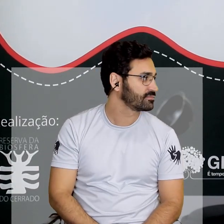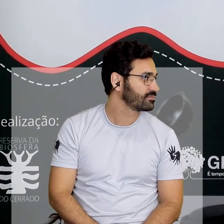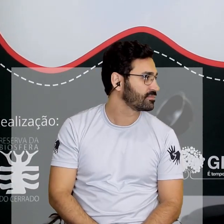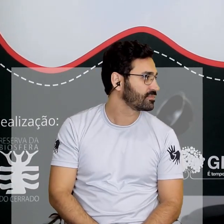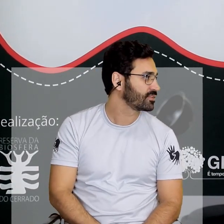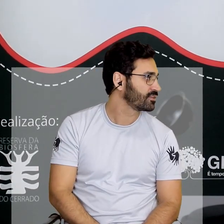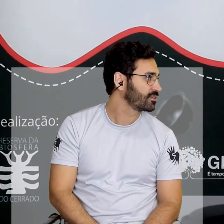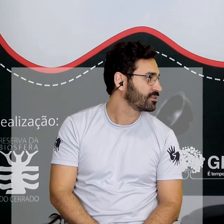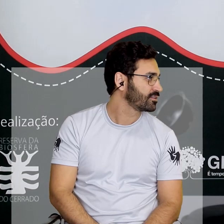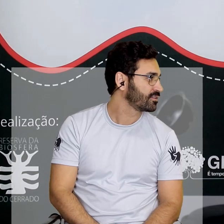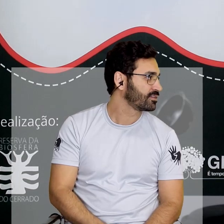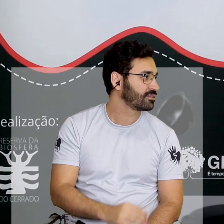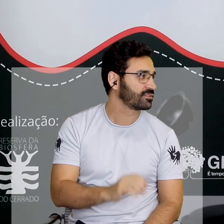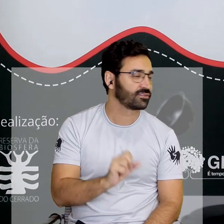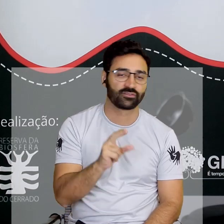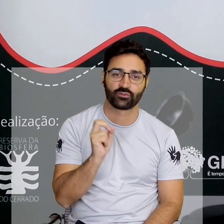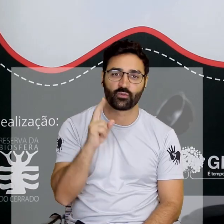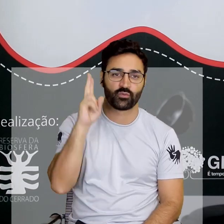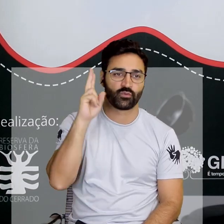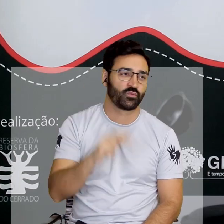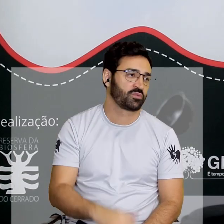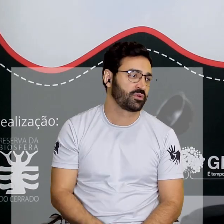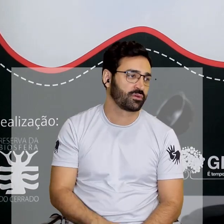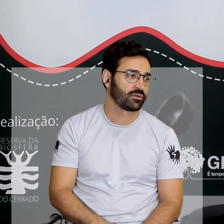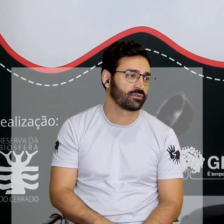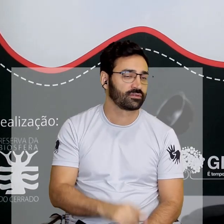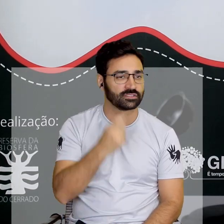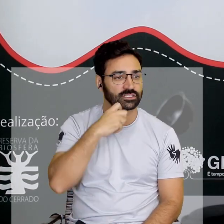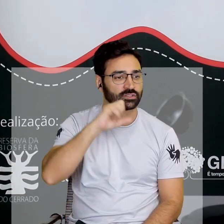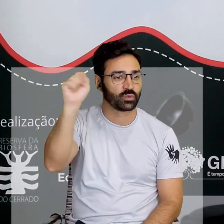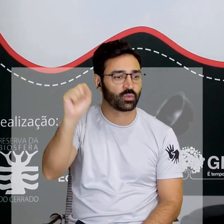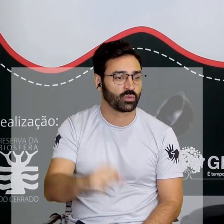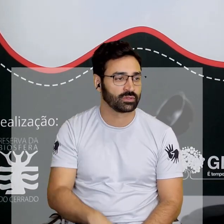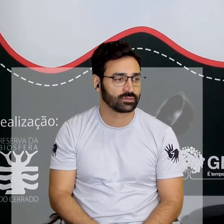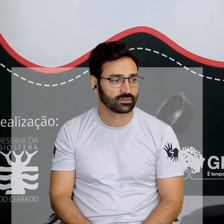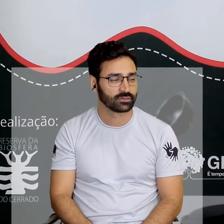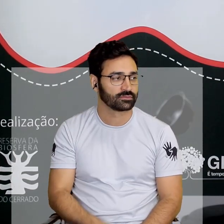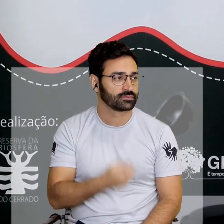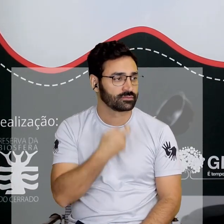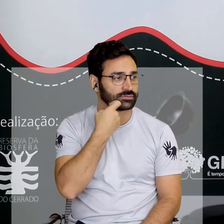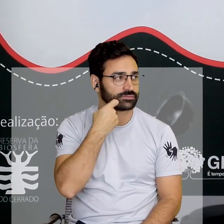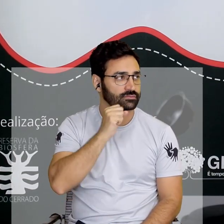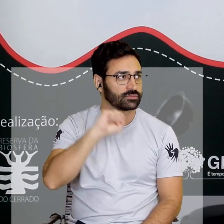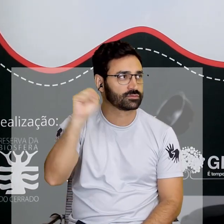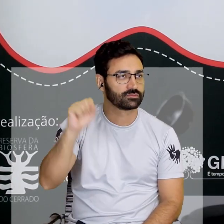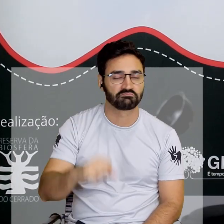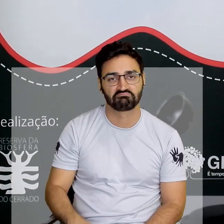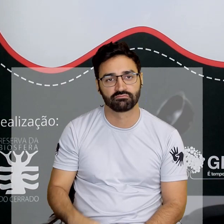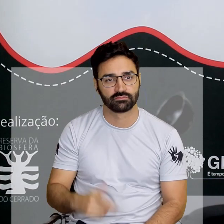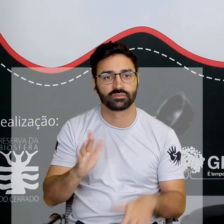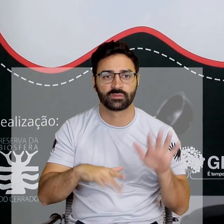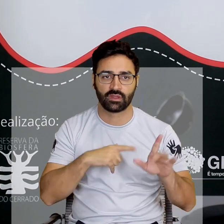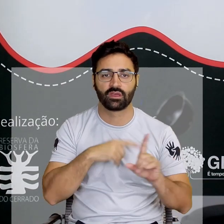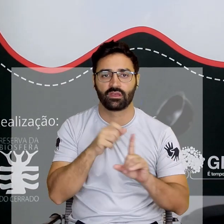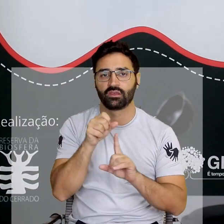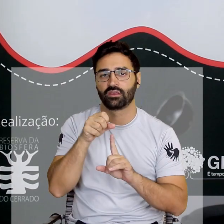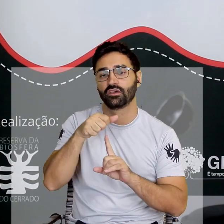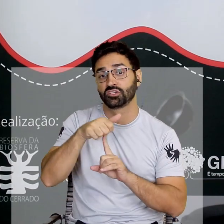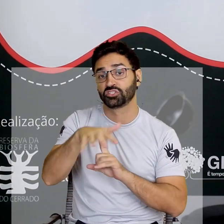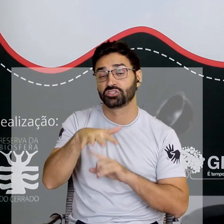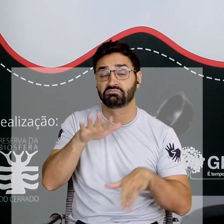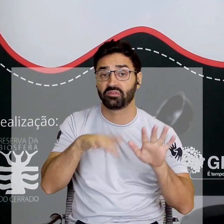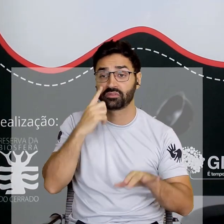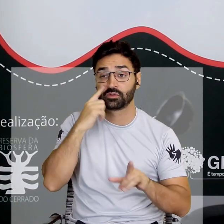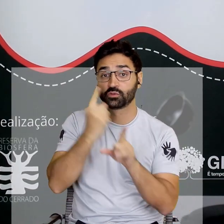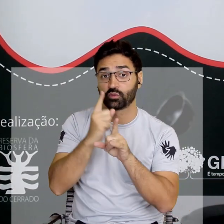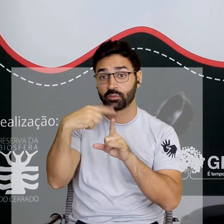escreve sextou. Mas assim, provavelmente já tem uma gíria. Quem sabe eu não consiga descobrir